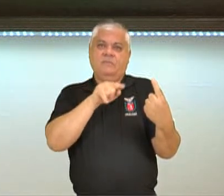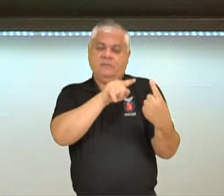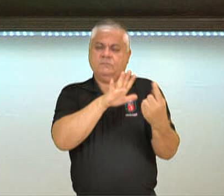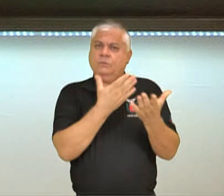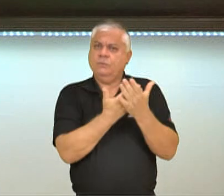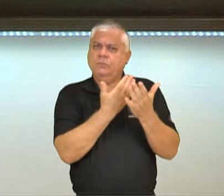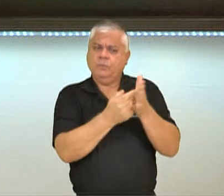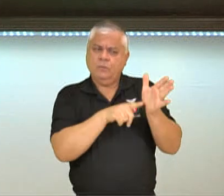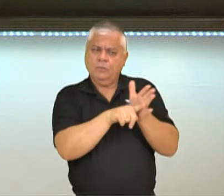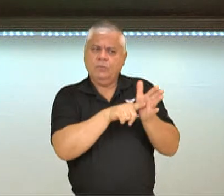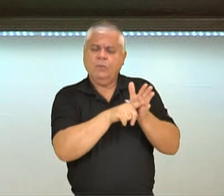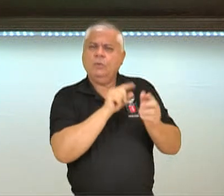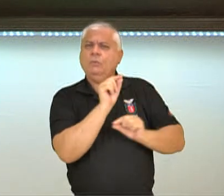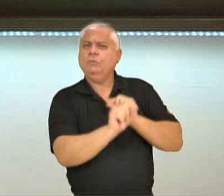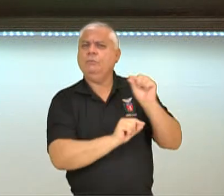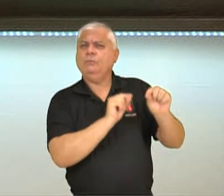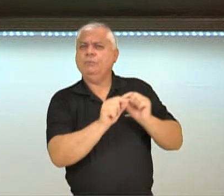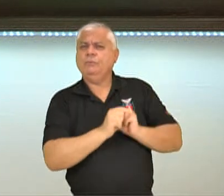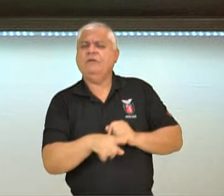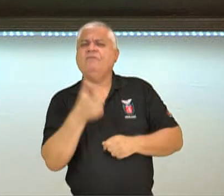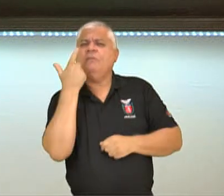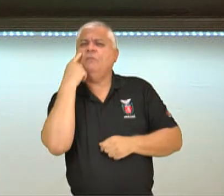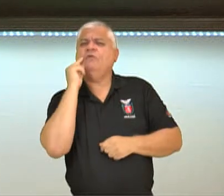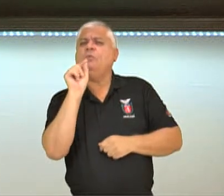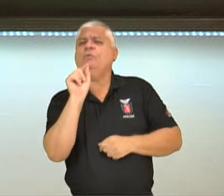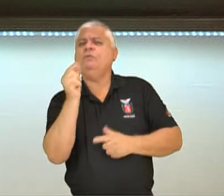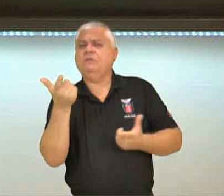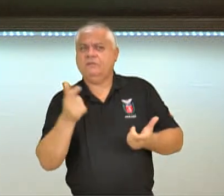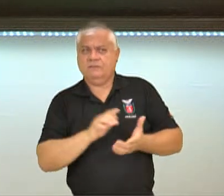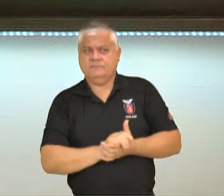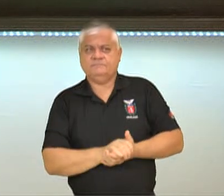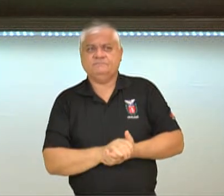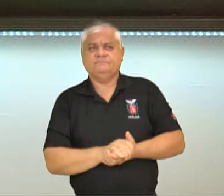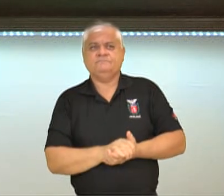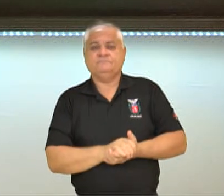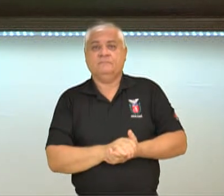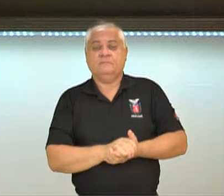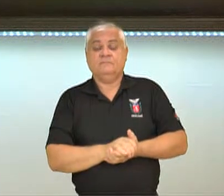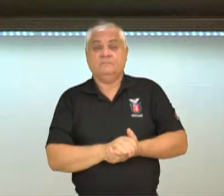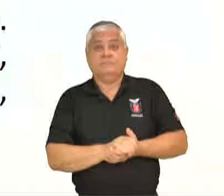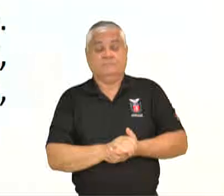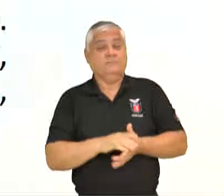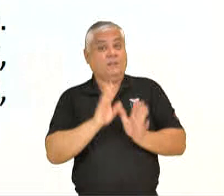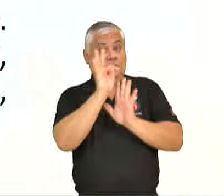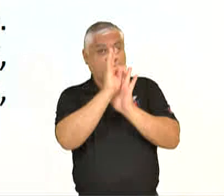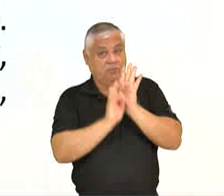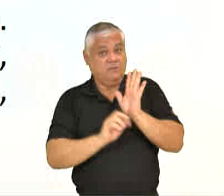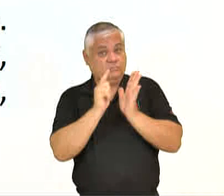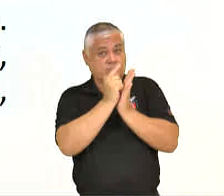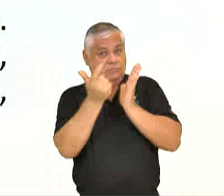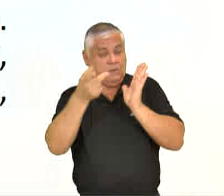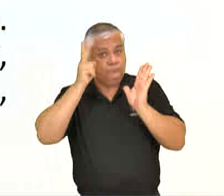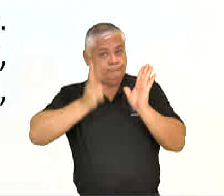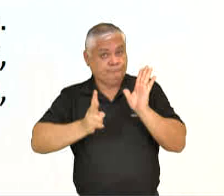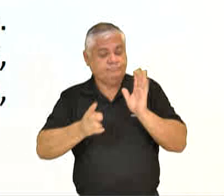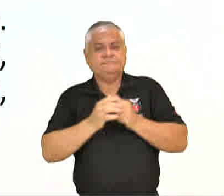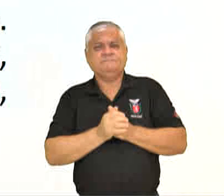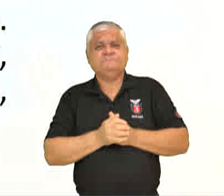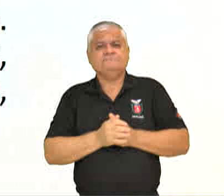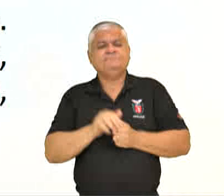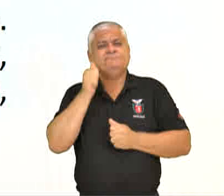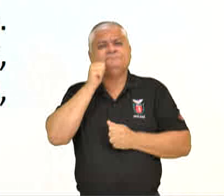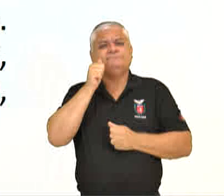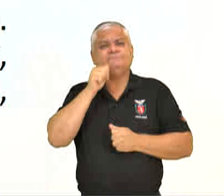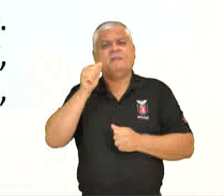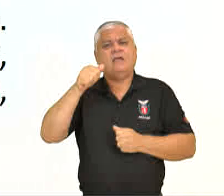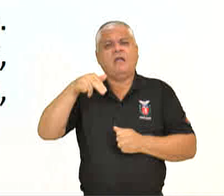calma. E ela tem a ver com a aula de hoje. Vamos ver o que tem a ver? Olha só então. Continuando aqui. Segundo a médica Ana Cristina da Silva